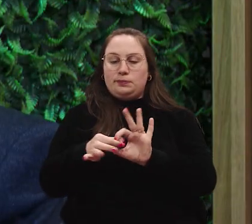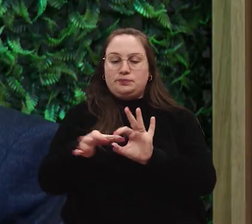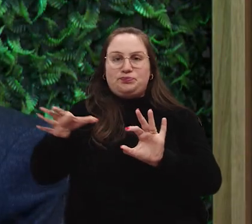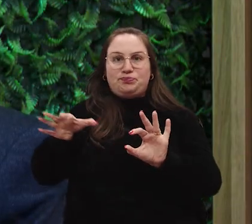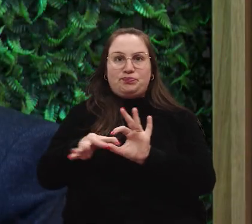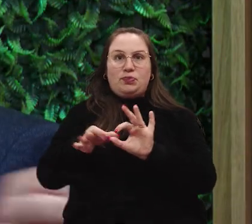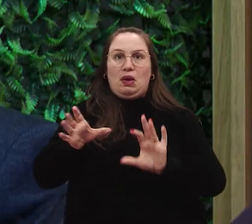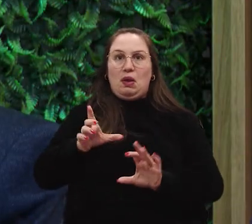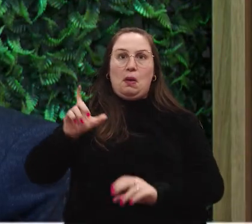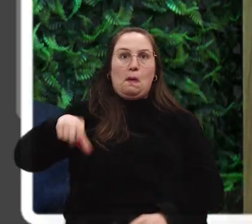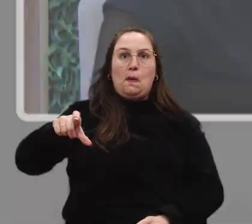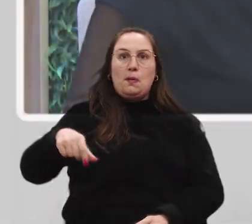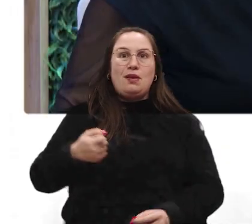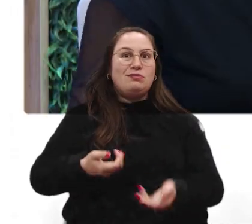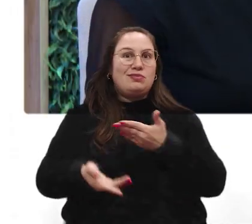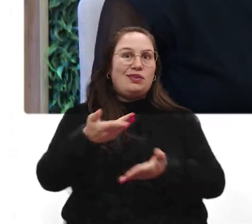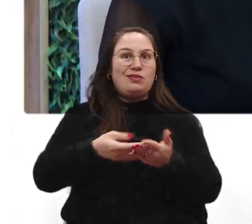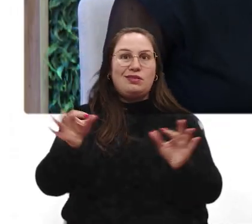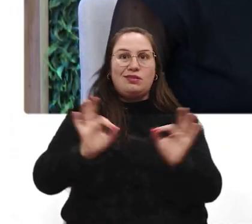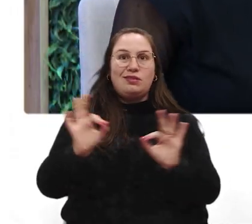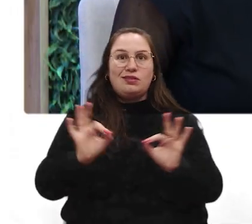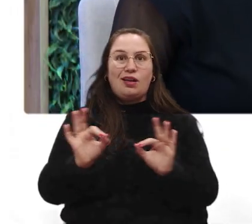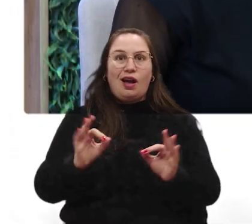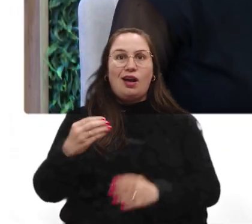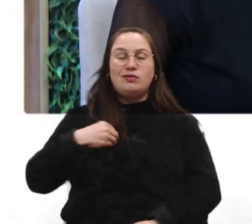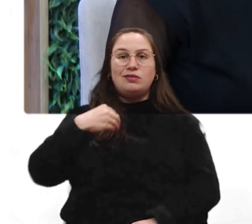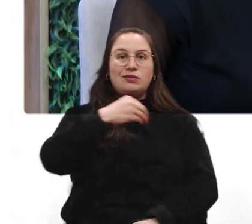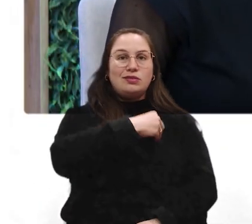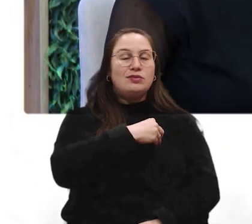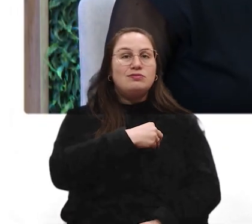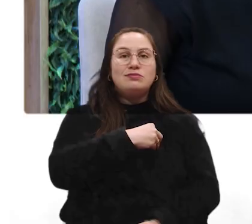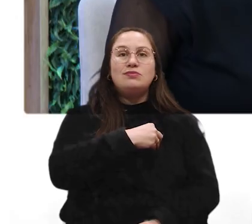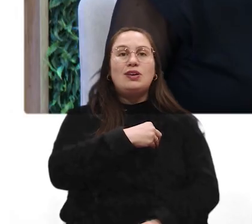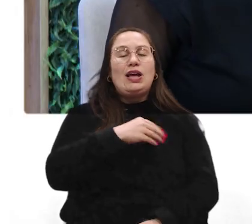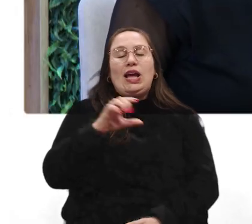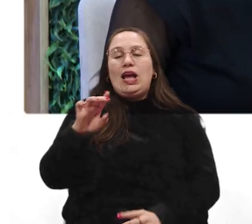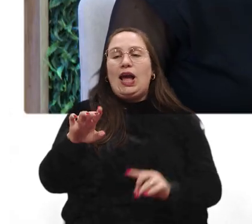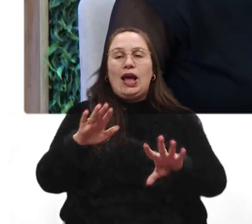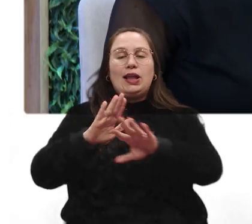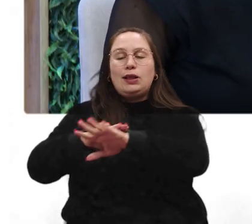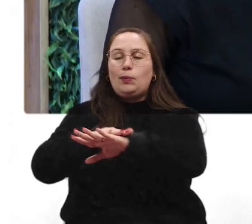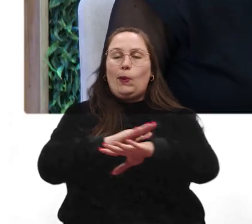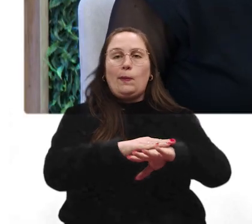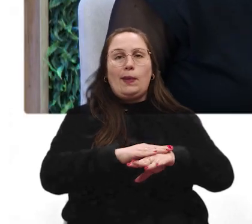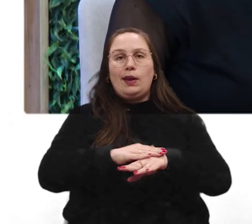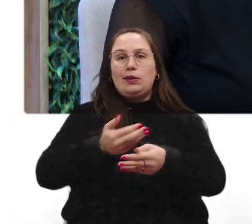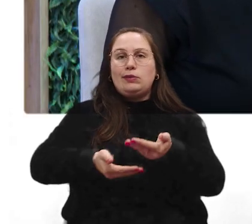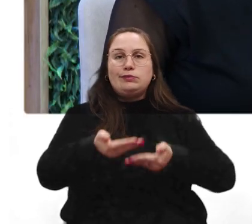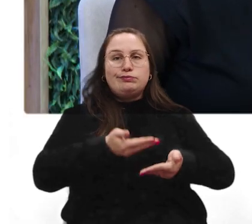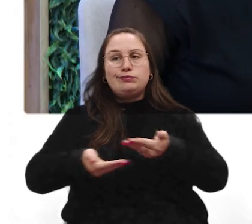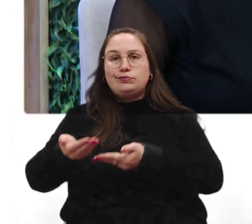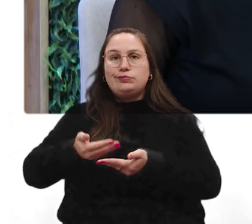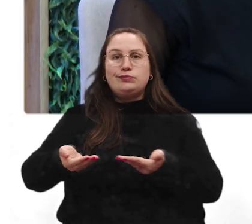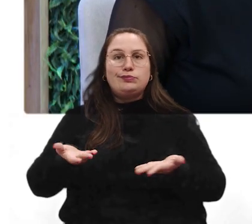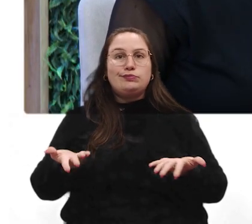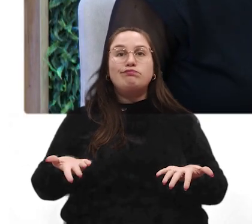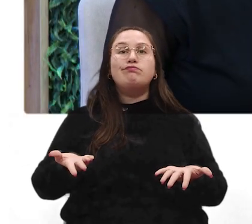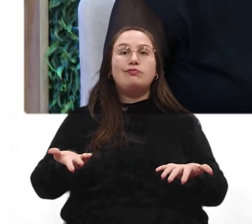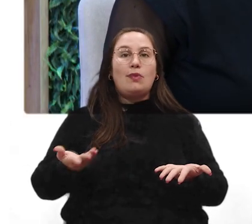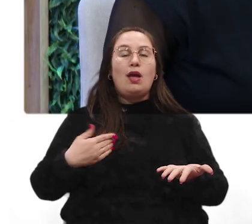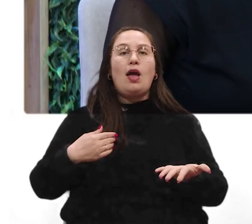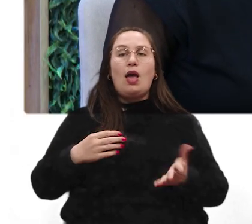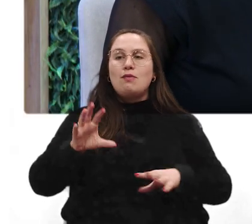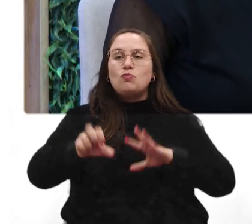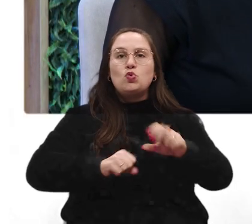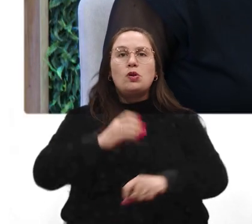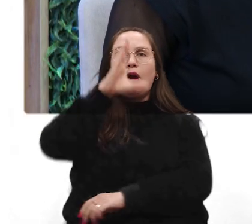que tem aí. Um médico que não atende mais e tal. Quer dizer, cada caso é um caso. Mas hoje tem como buscar, judicializar, as